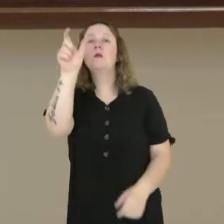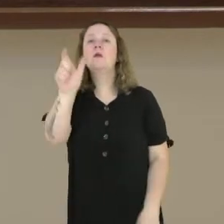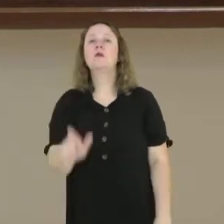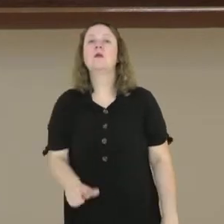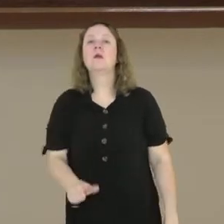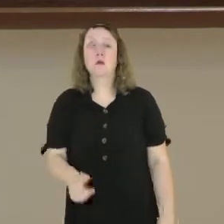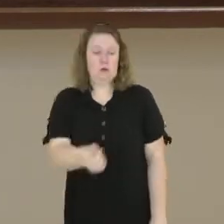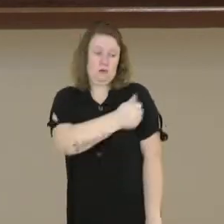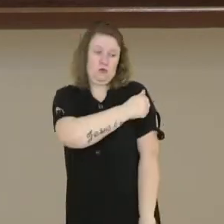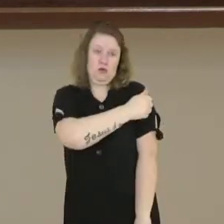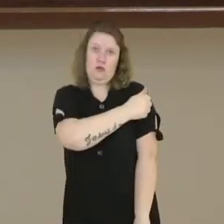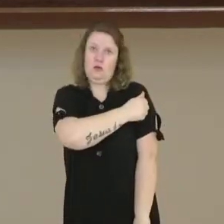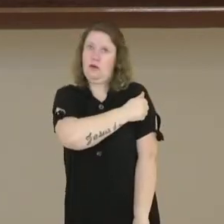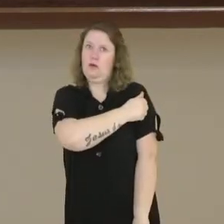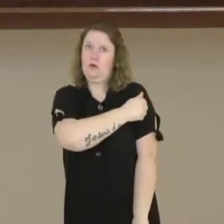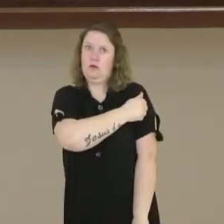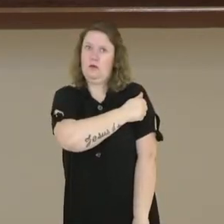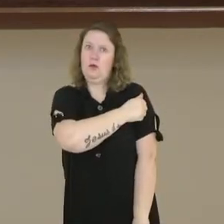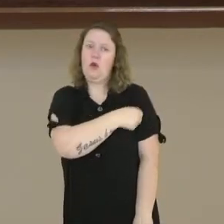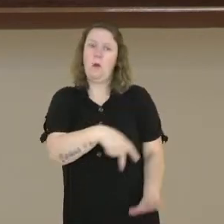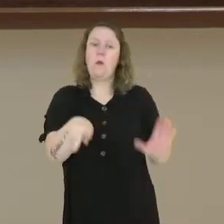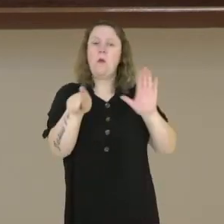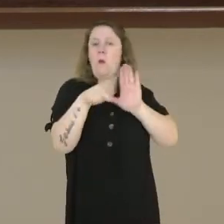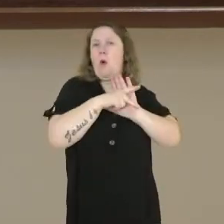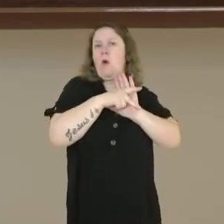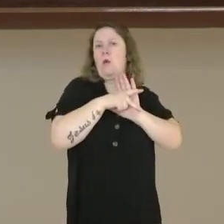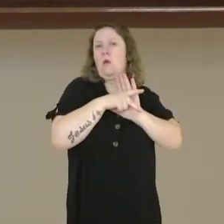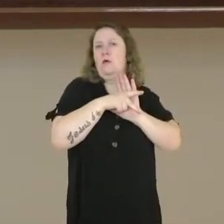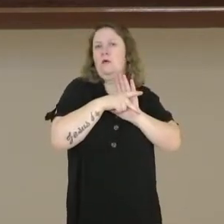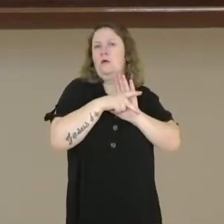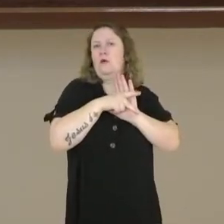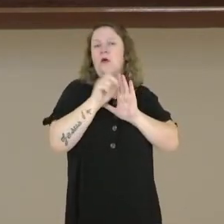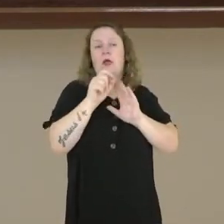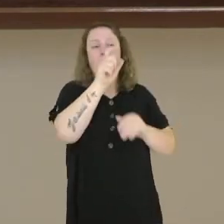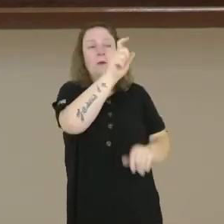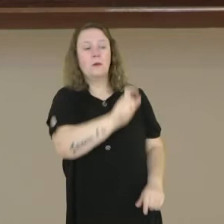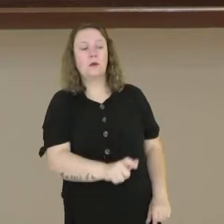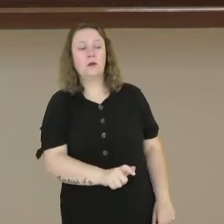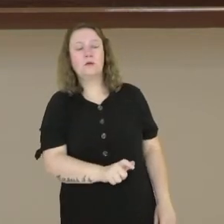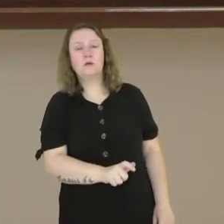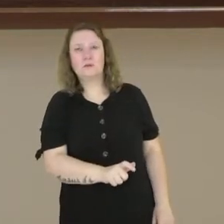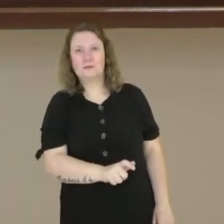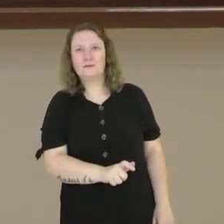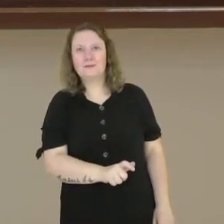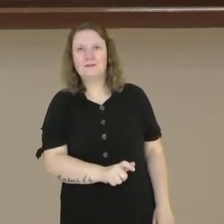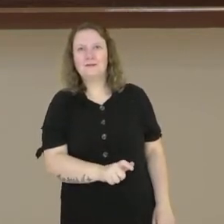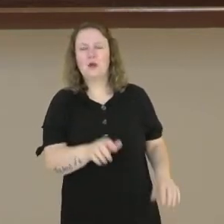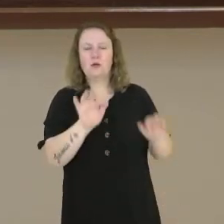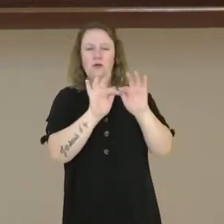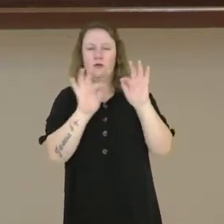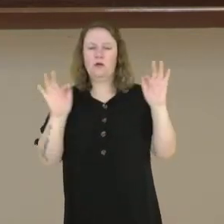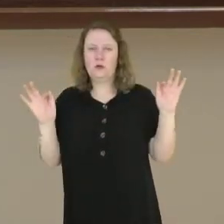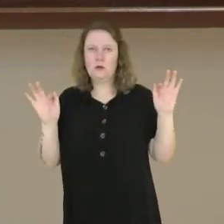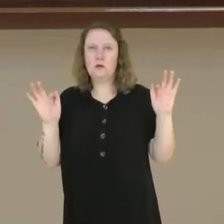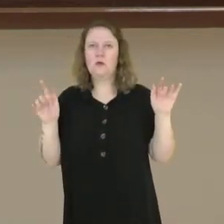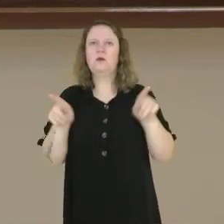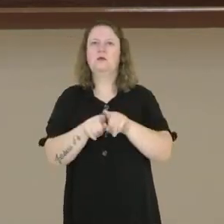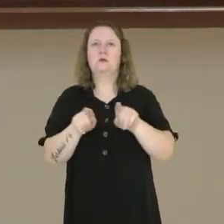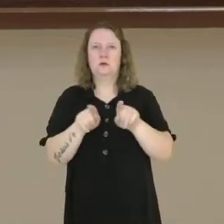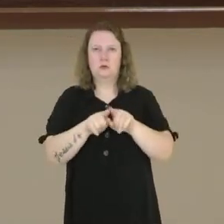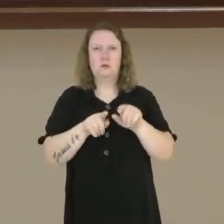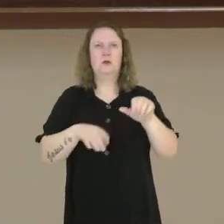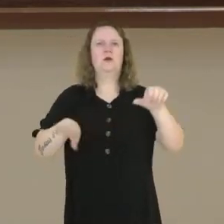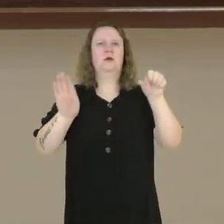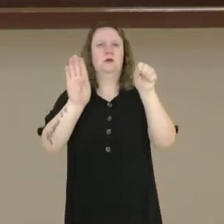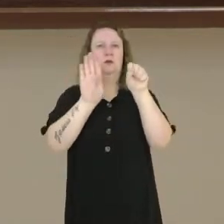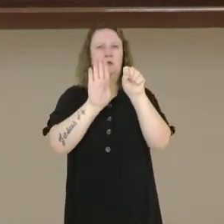próprios estudantes. Então, os próprios estudantes aqui é sujeito. Sujeito da oração tem valor de substantivo.